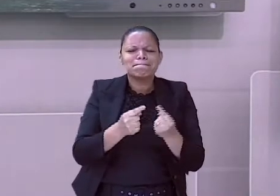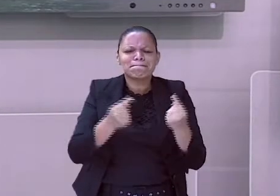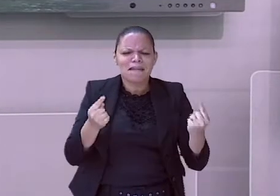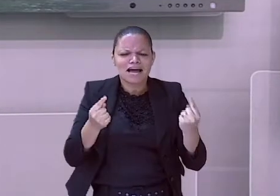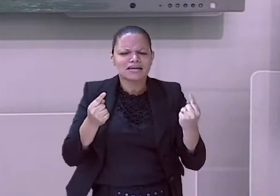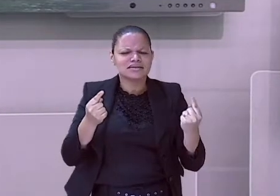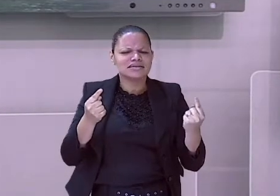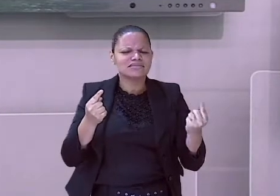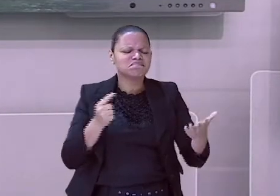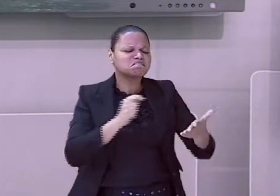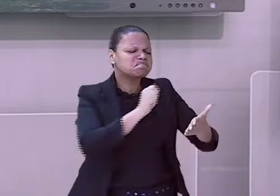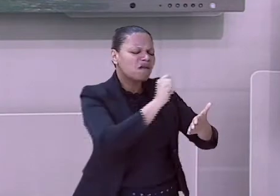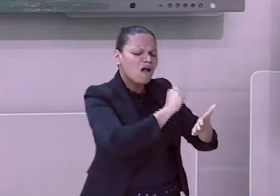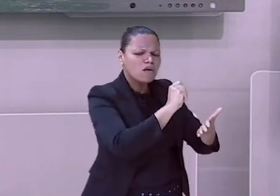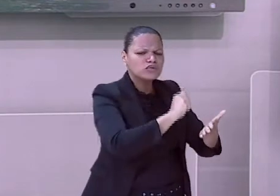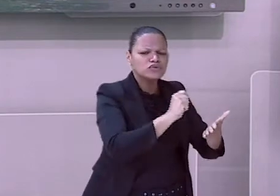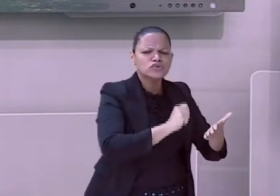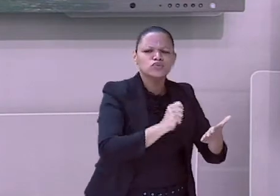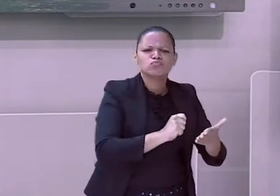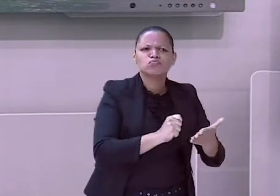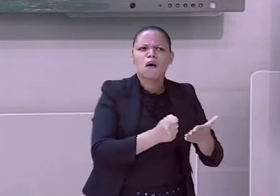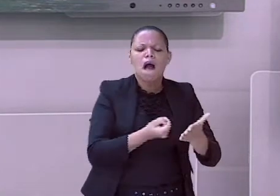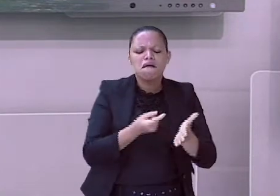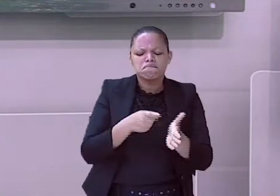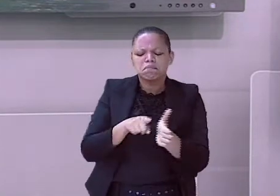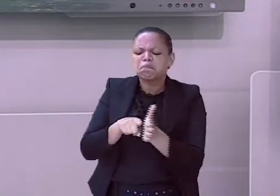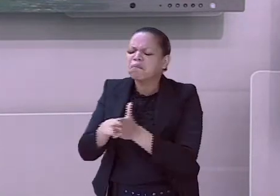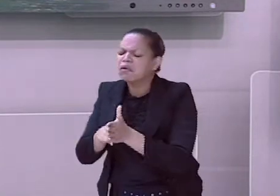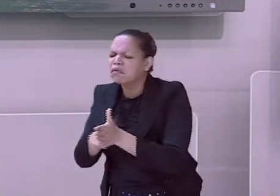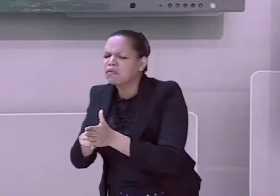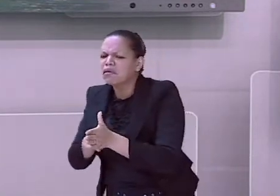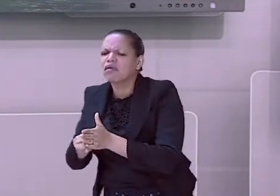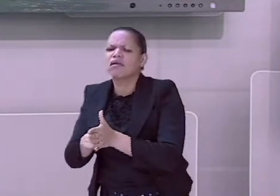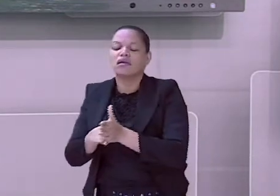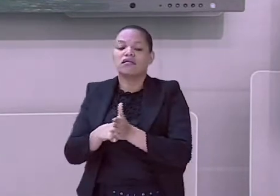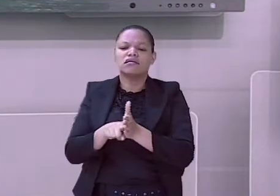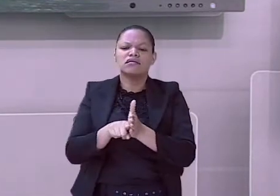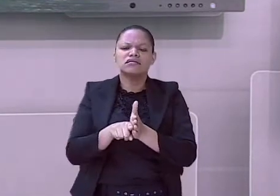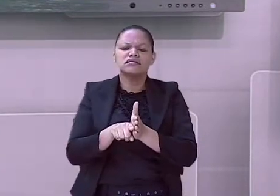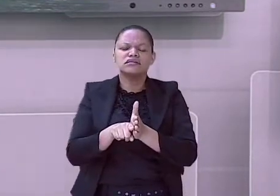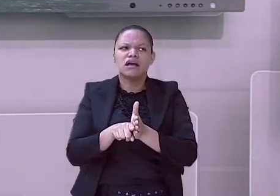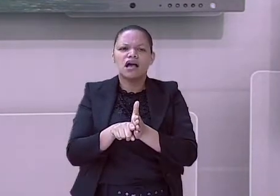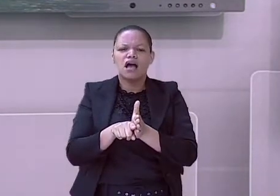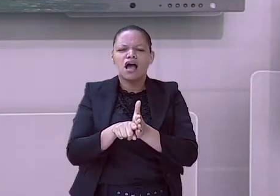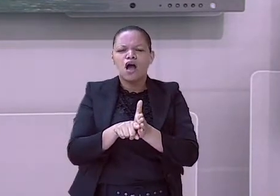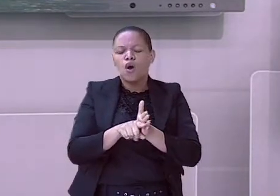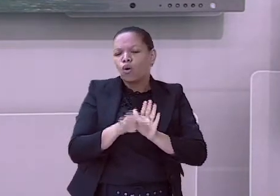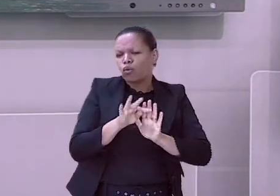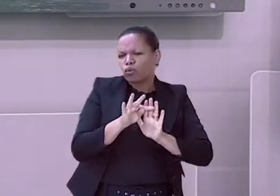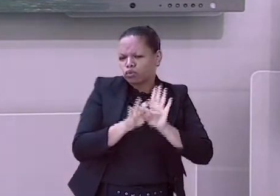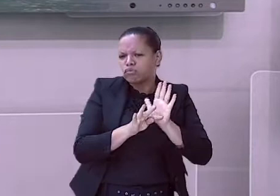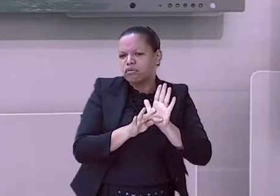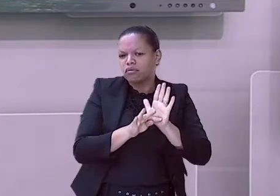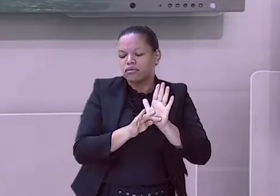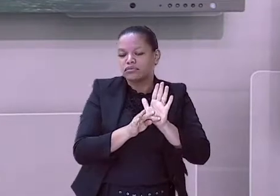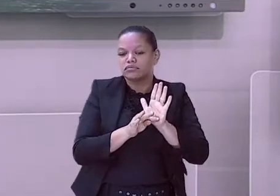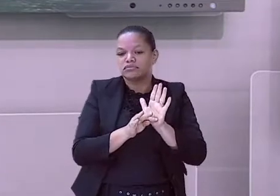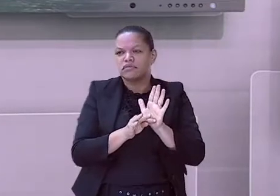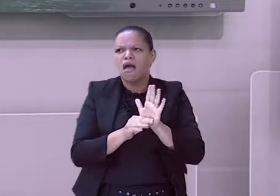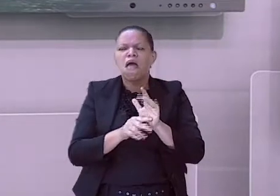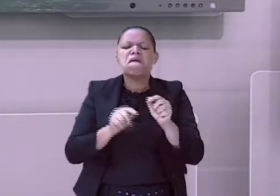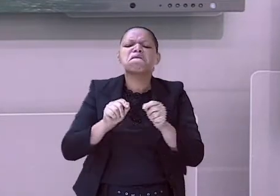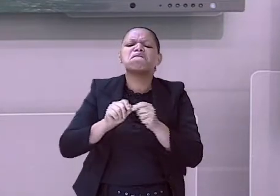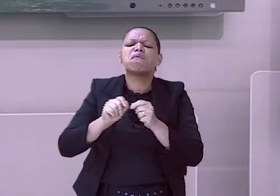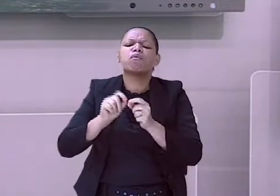ele prepara o texto informativo, ele fez o quê? Uma produção objetiva.